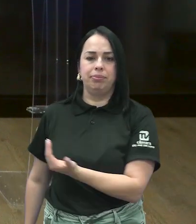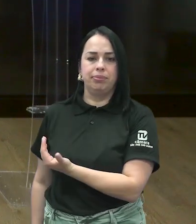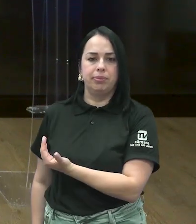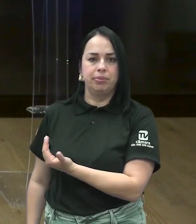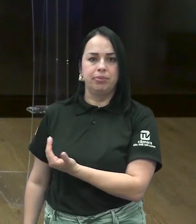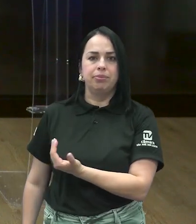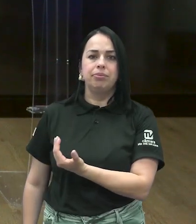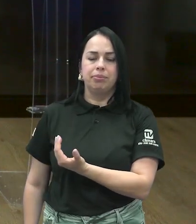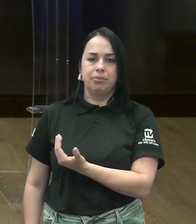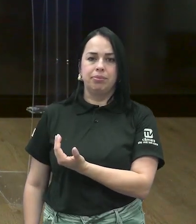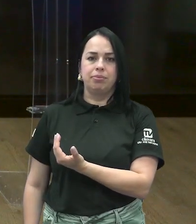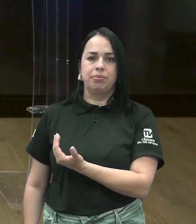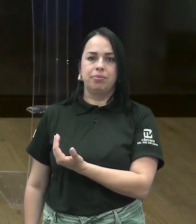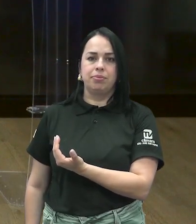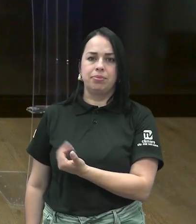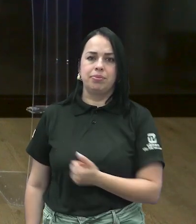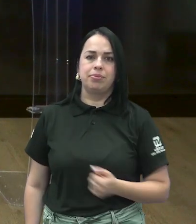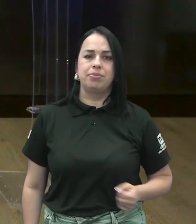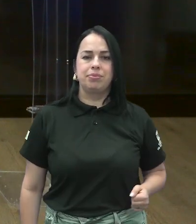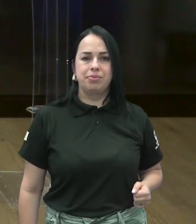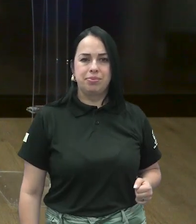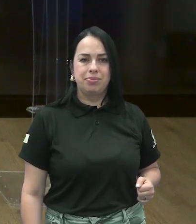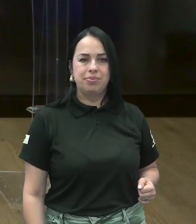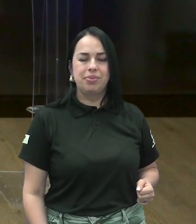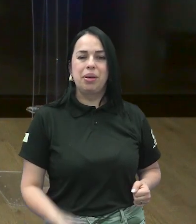do YouTube, @TV Câmara